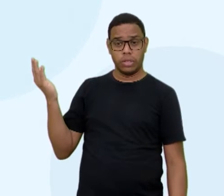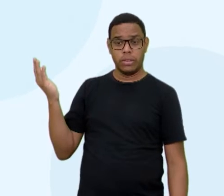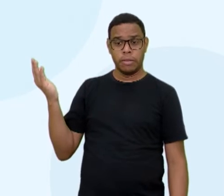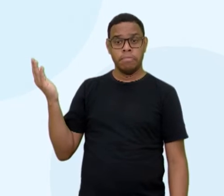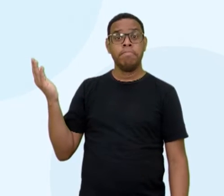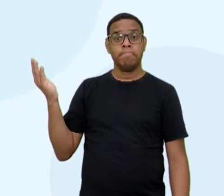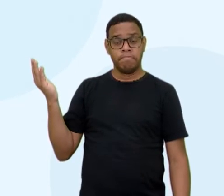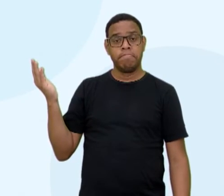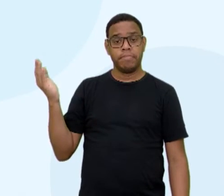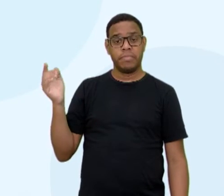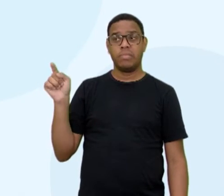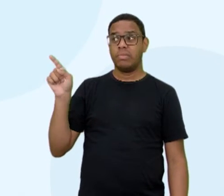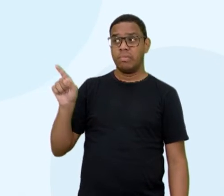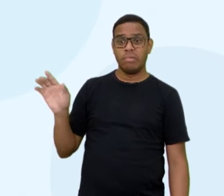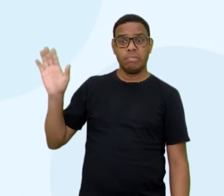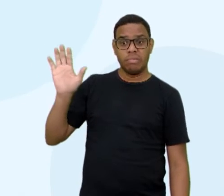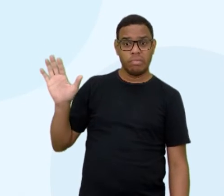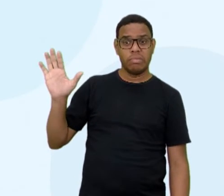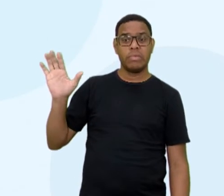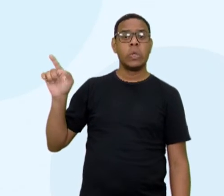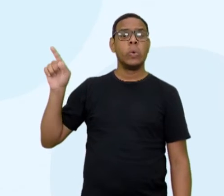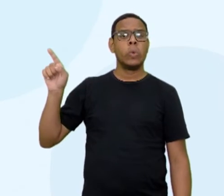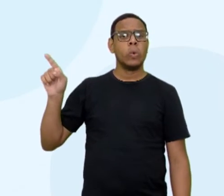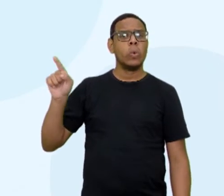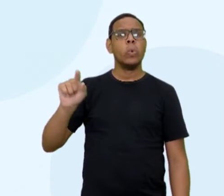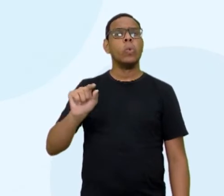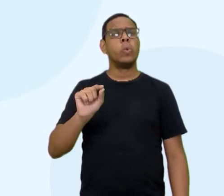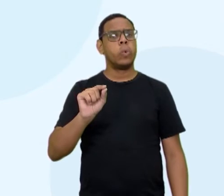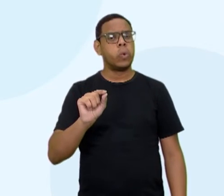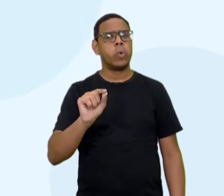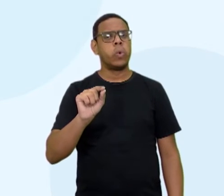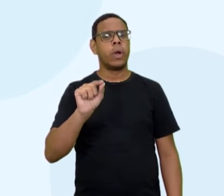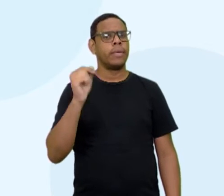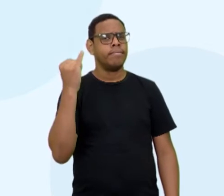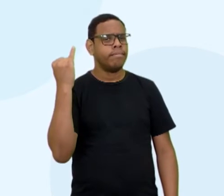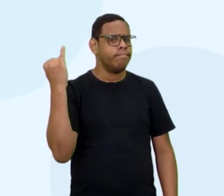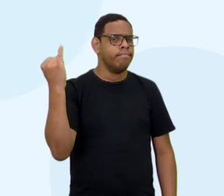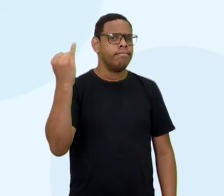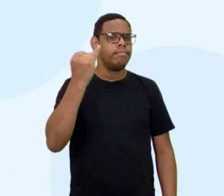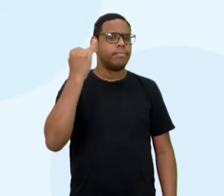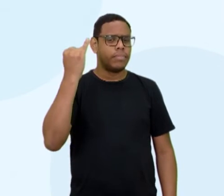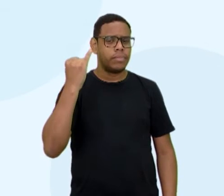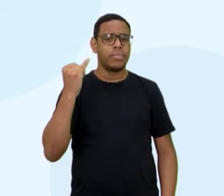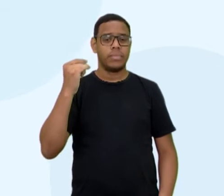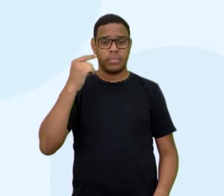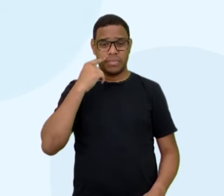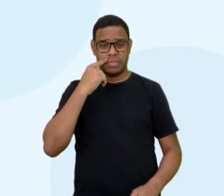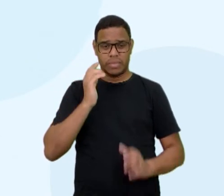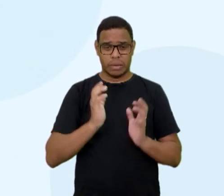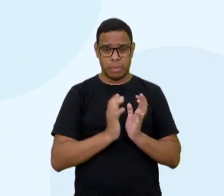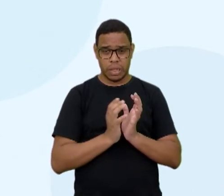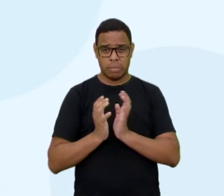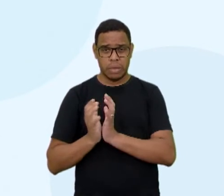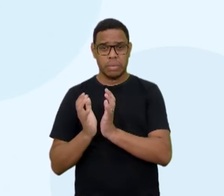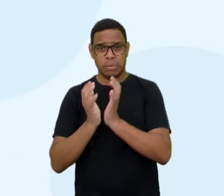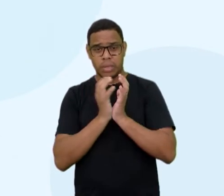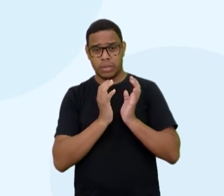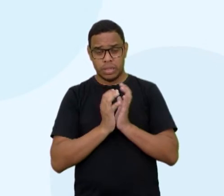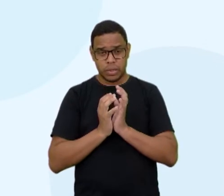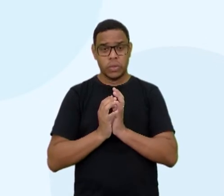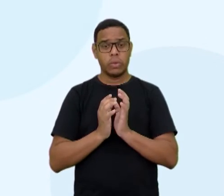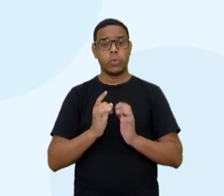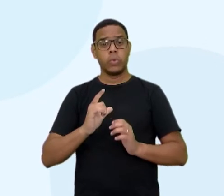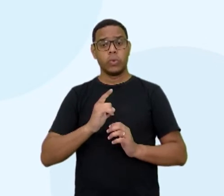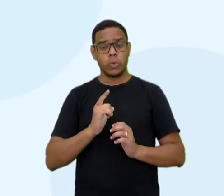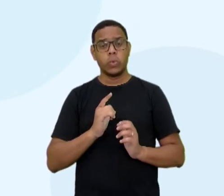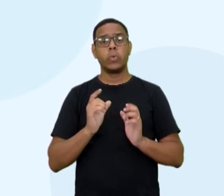vocês. Os nervos extrínsecos, o que vai ser importante, né? Esses nervos, né, eles provocam